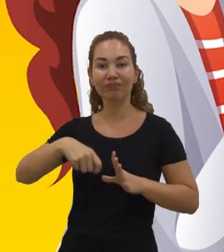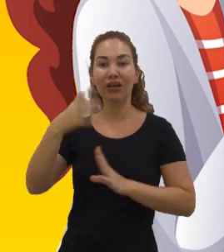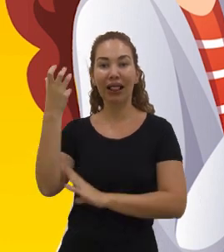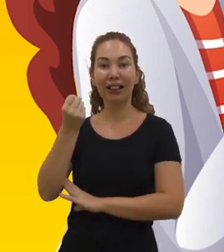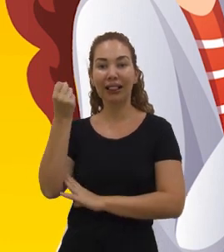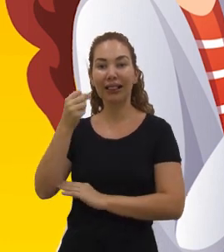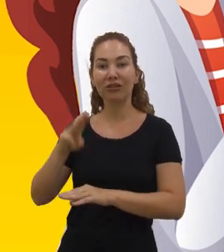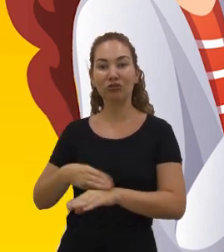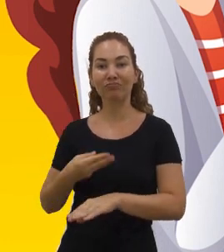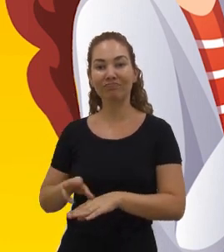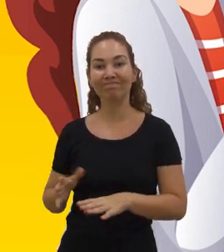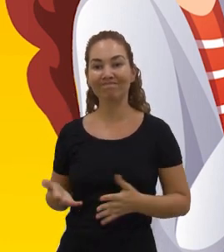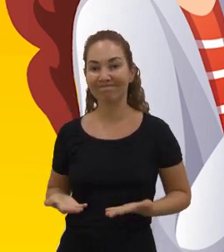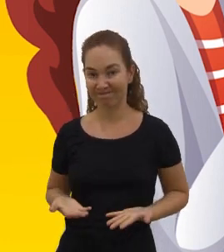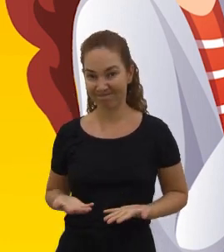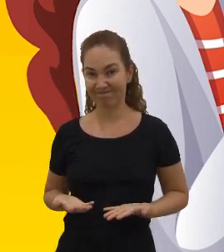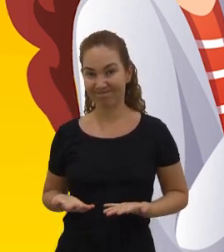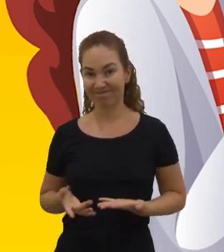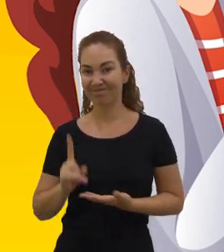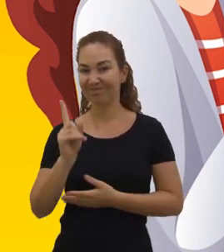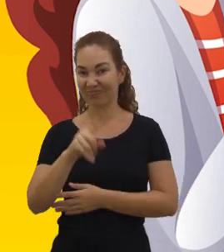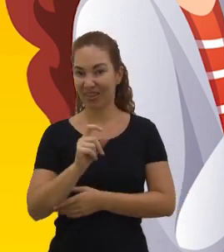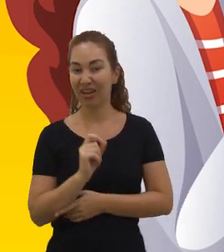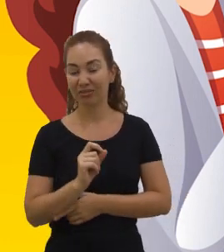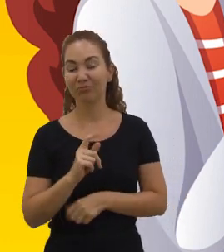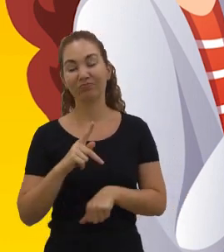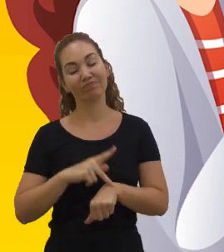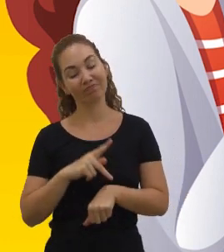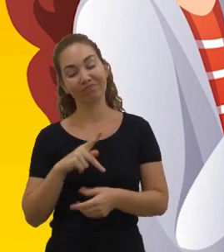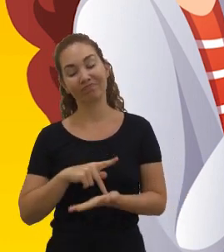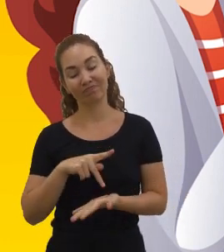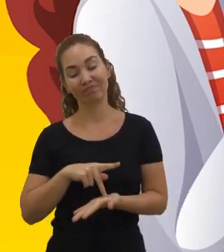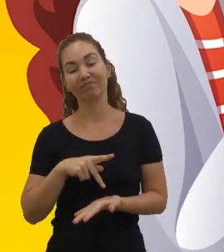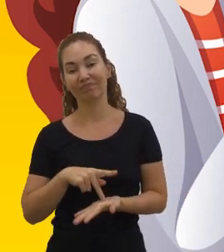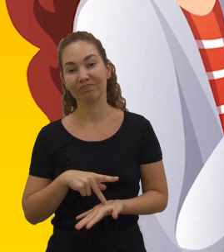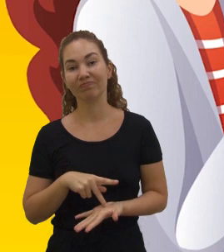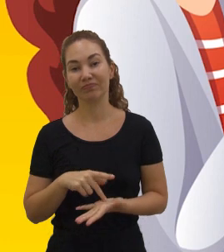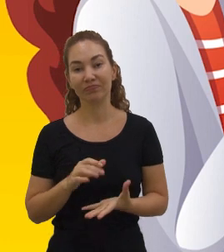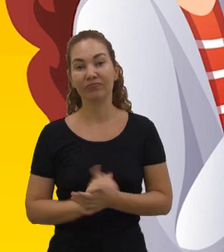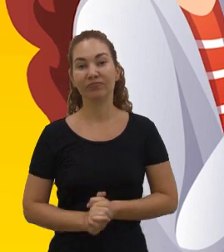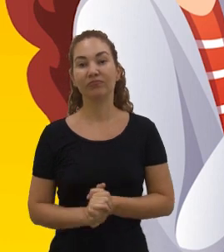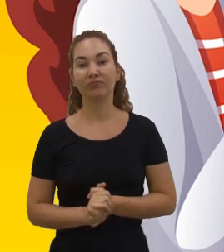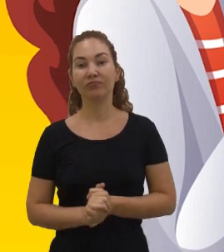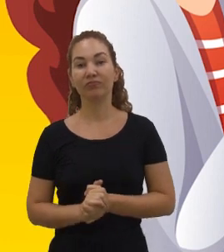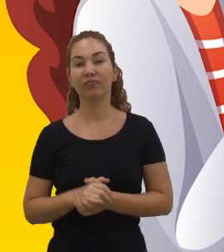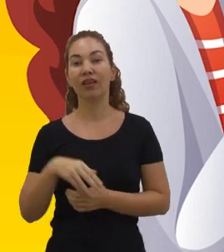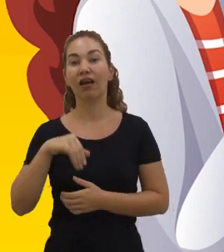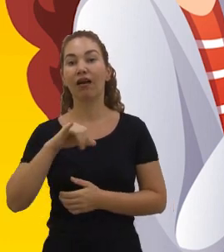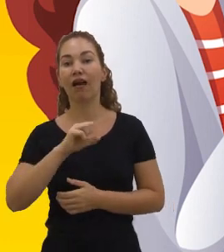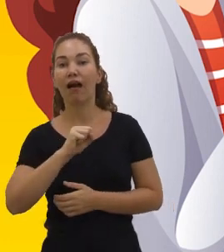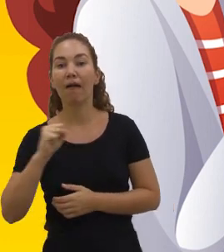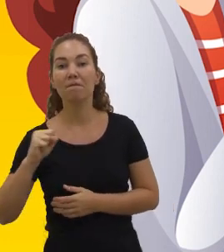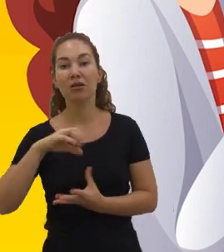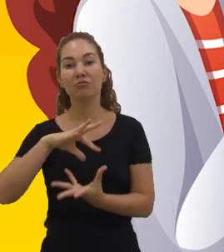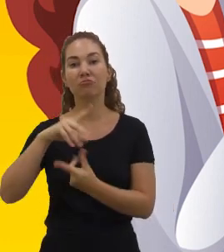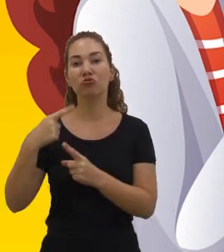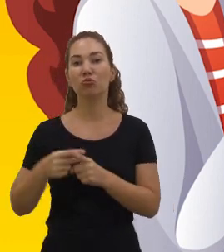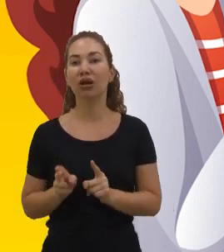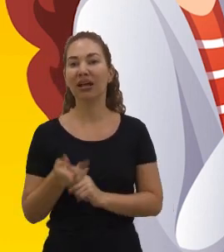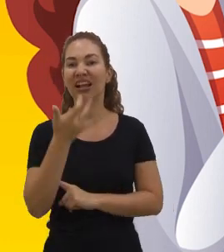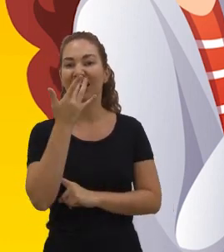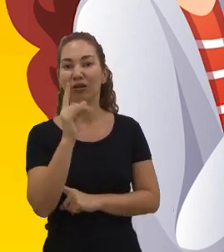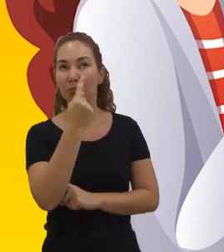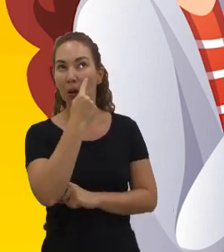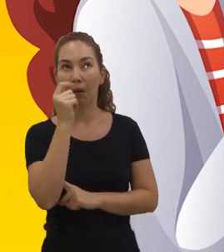Nossa. Mas realmente, tipo, ele cita ali a Miss do Mundo, por que sempre branca,